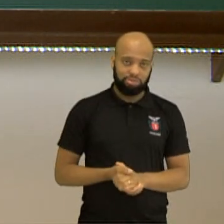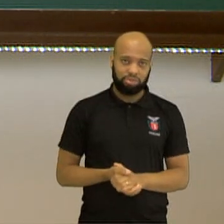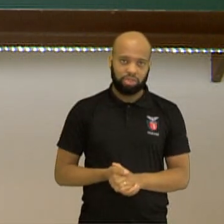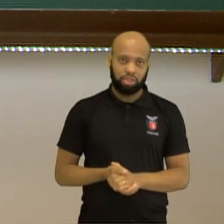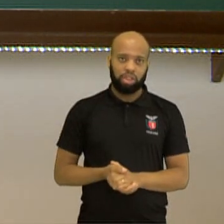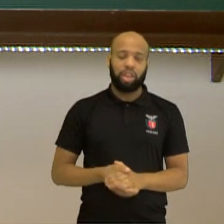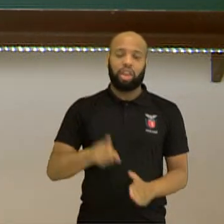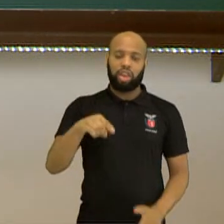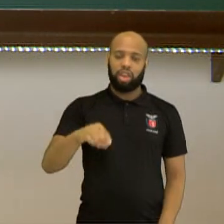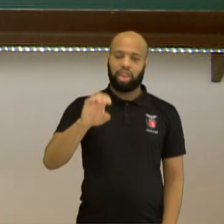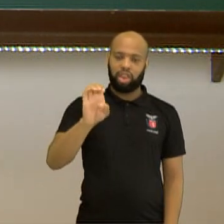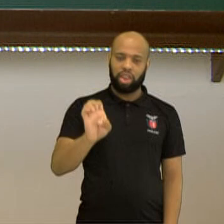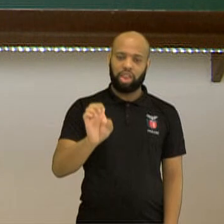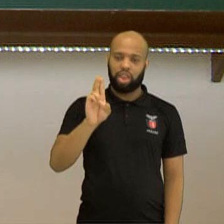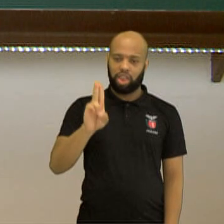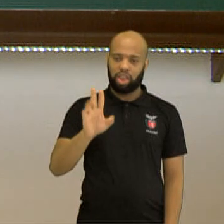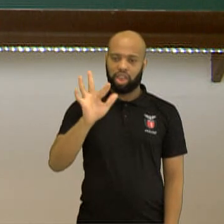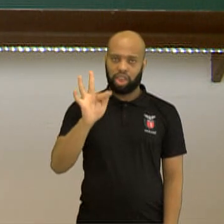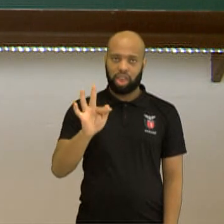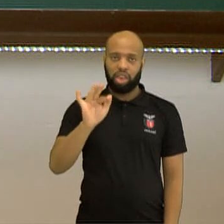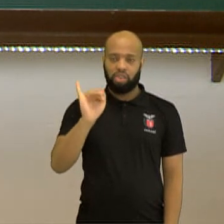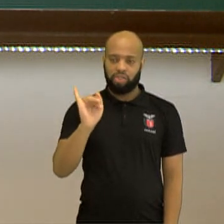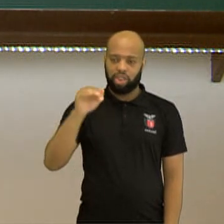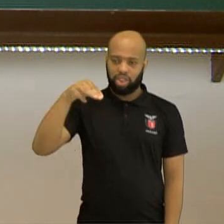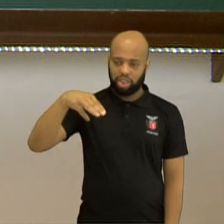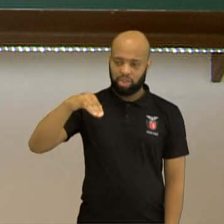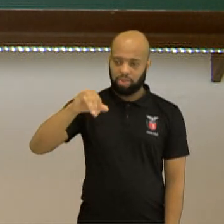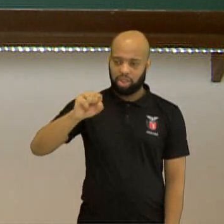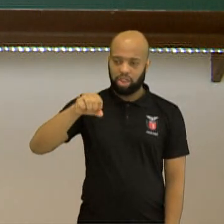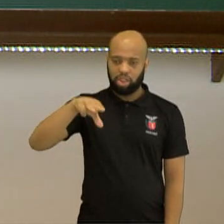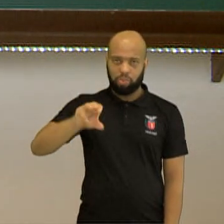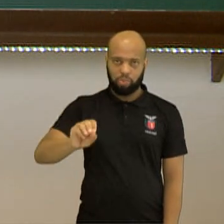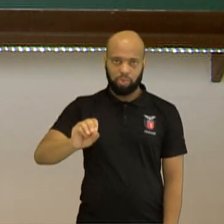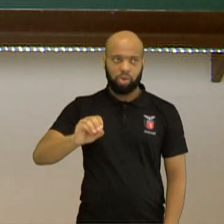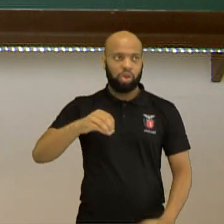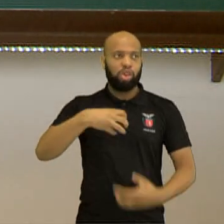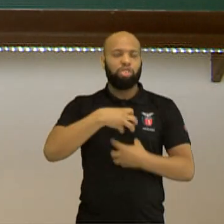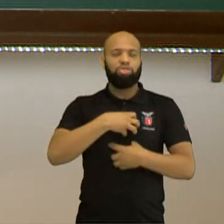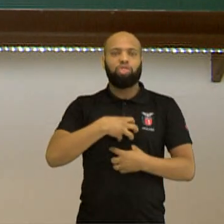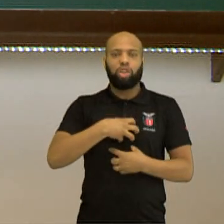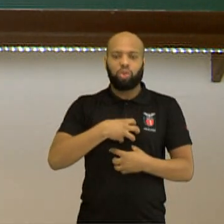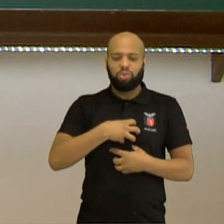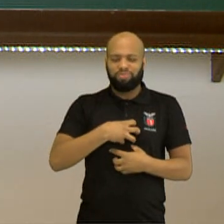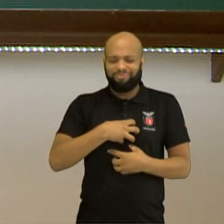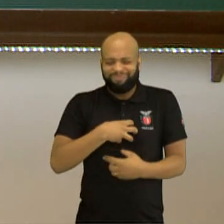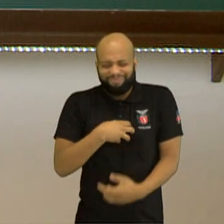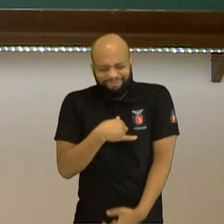um eufemismo que a gente usa, sabe? É uma maneira de atenuar aquela coisa que seria tão